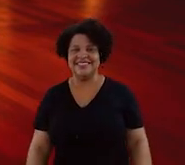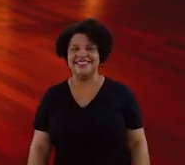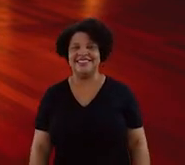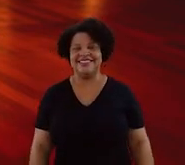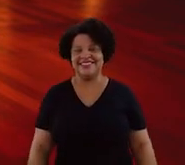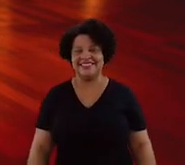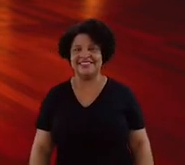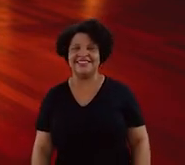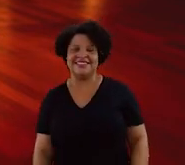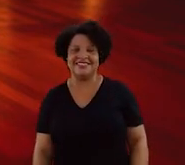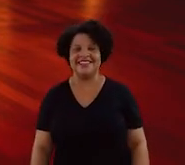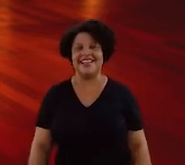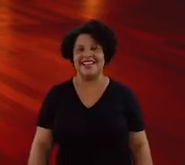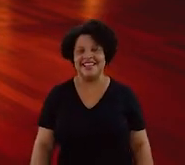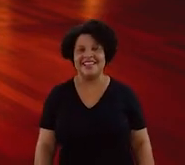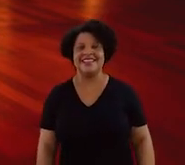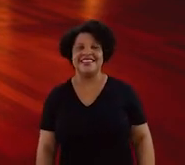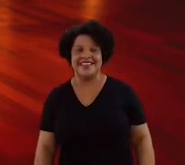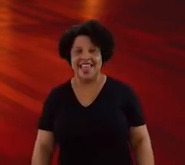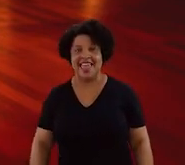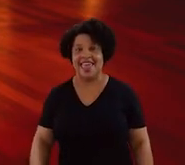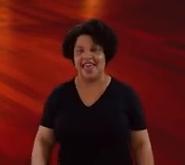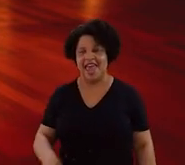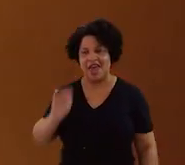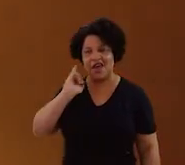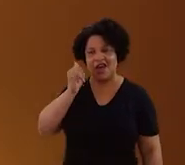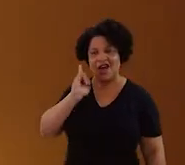MD, é a cronista do morro.